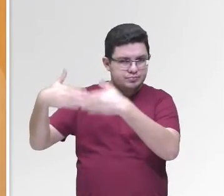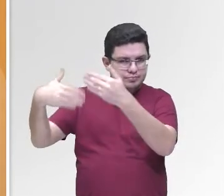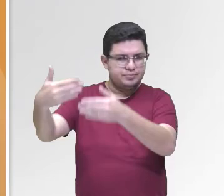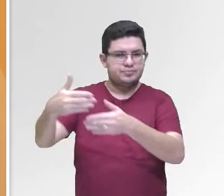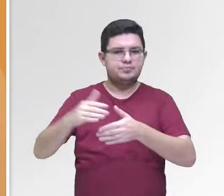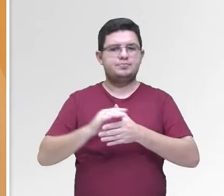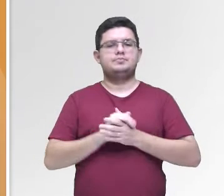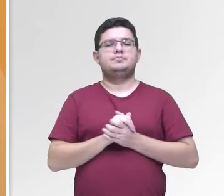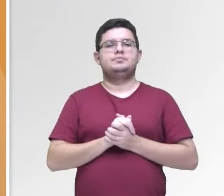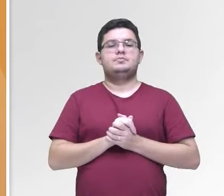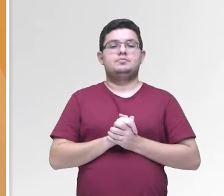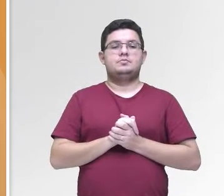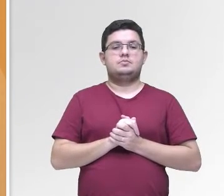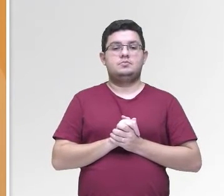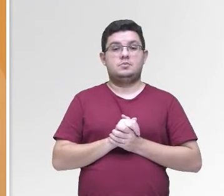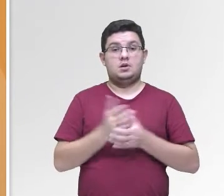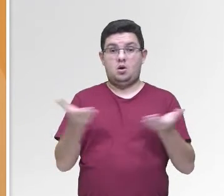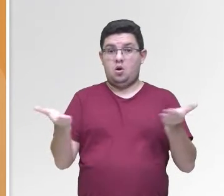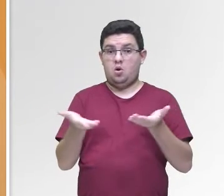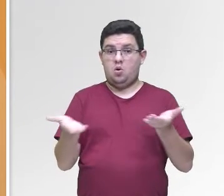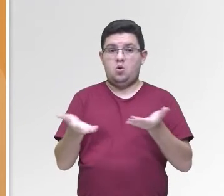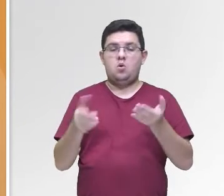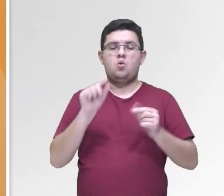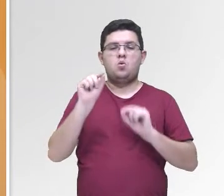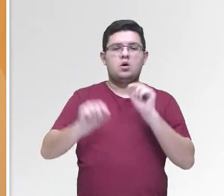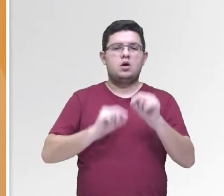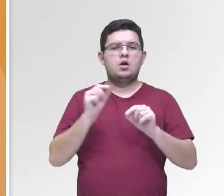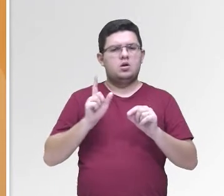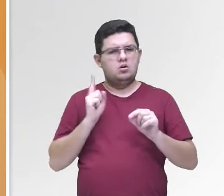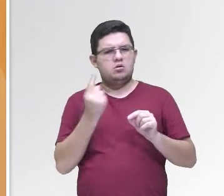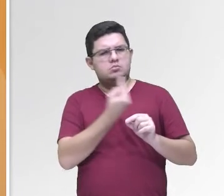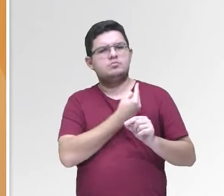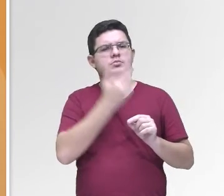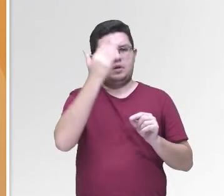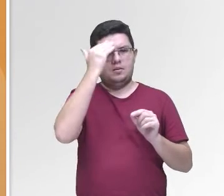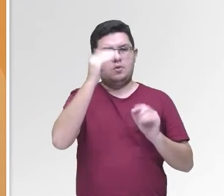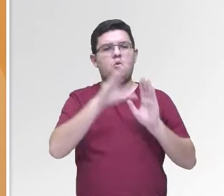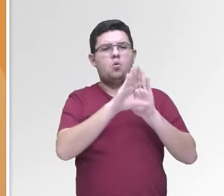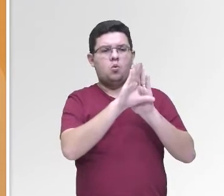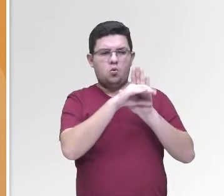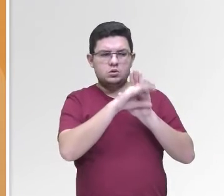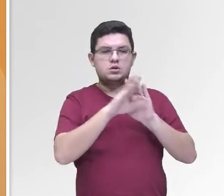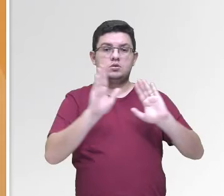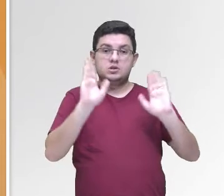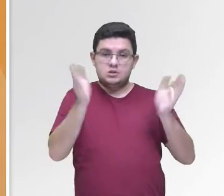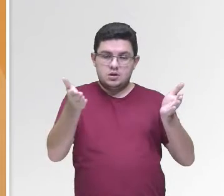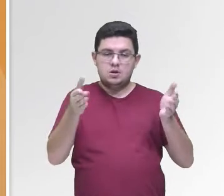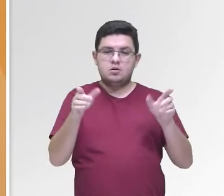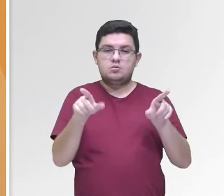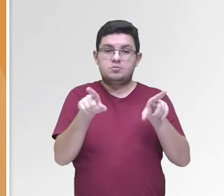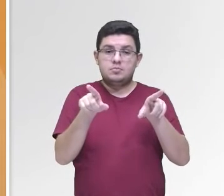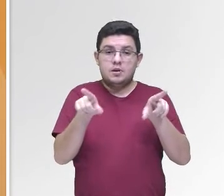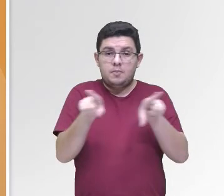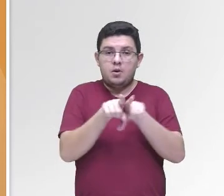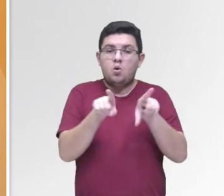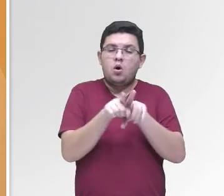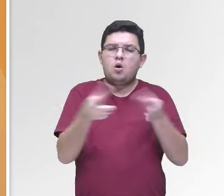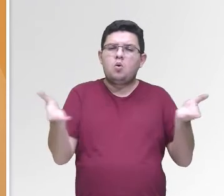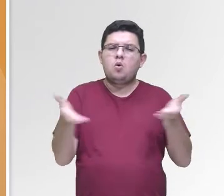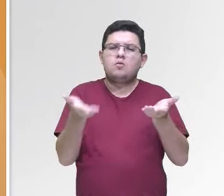Então, nós vamos, agora que já sabemos o conceito de capitalismo, nós vamos falar sobre o capitalismo